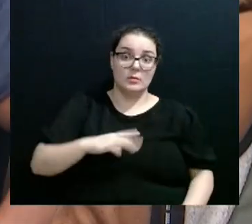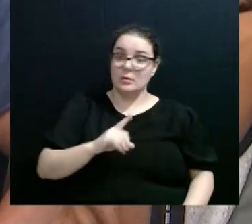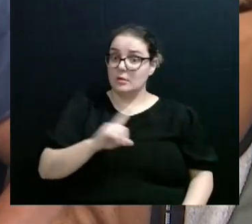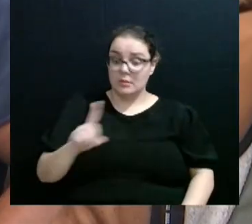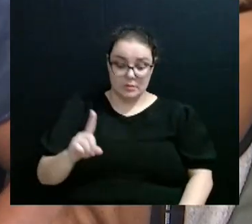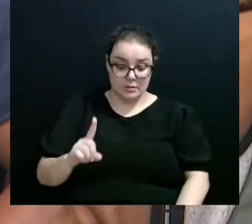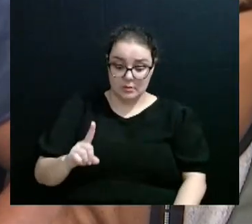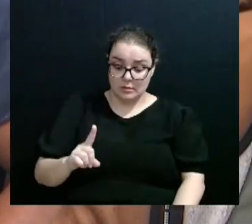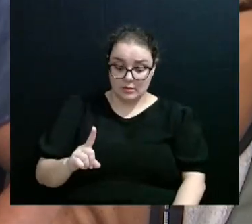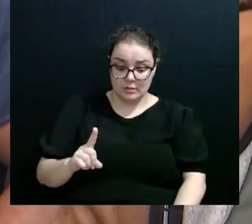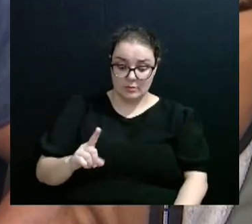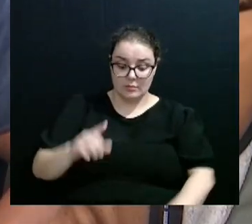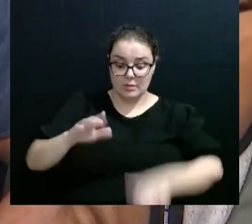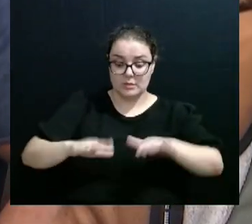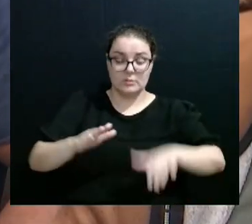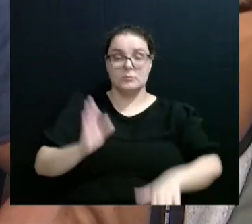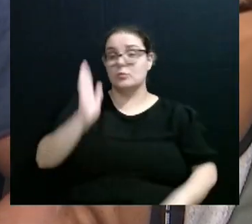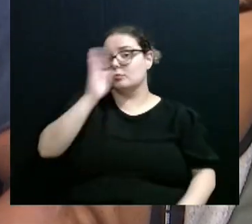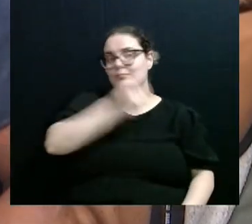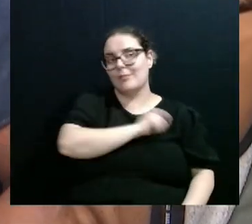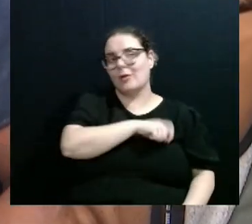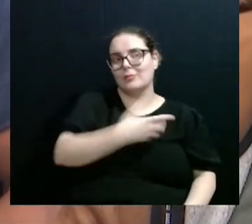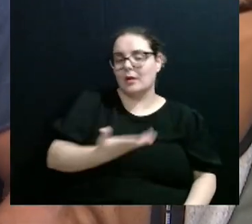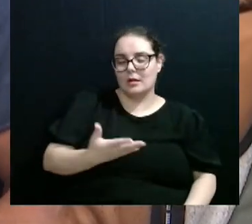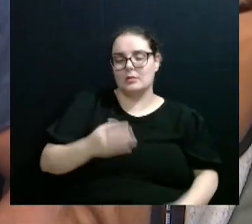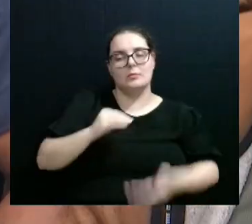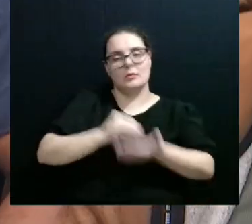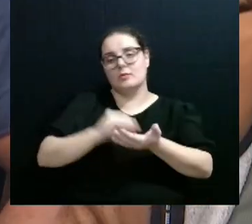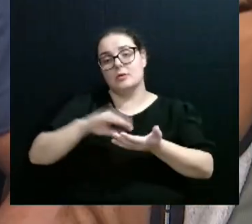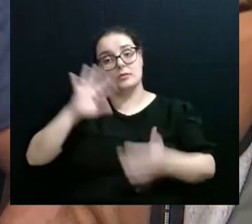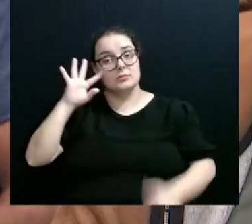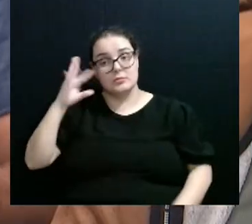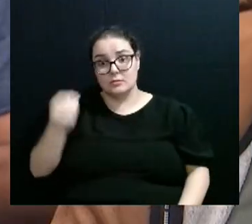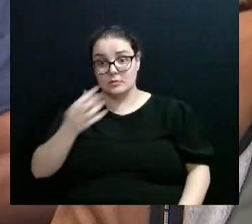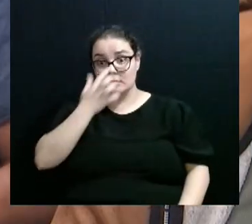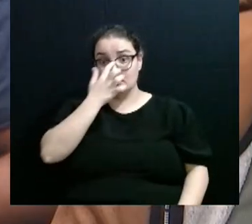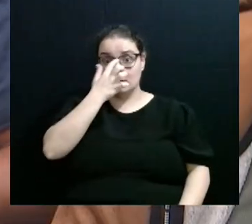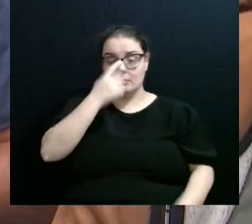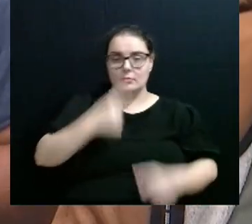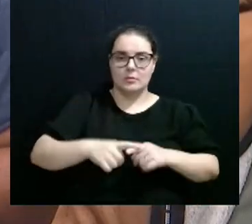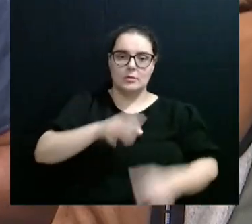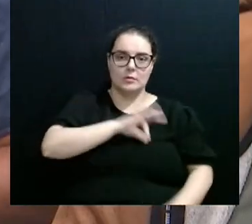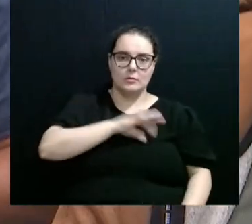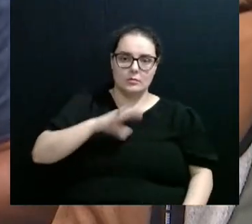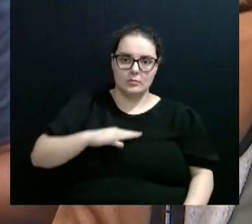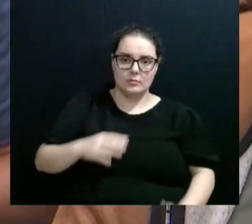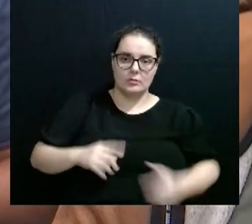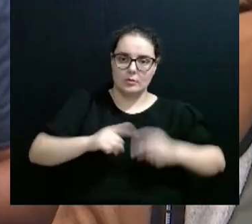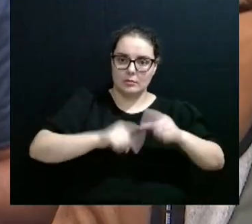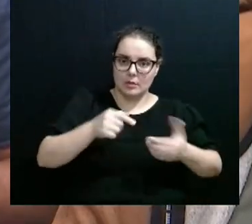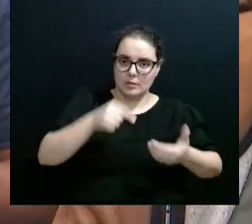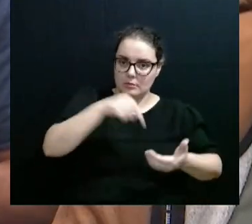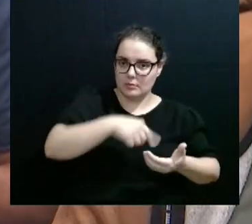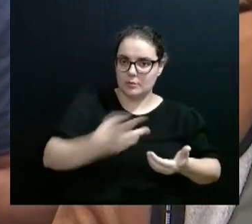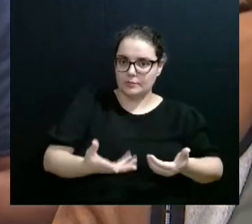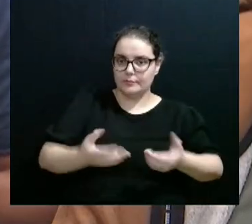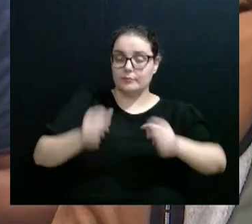por desconhecimento, porque cada hora está um guarda com a máquina na mão. Então, deixar claro o jeito que a guarda